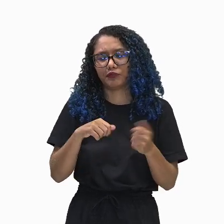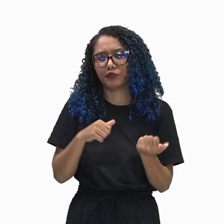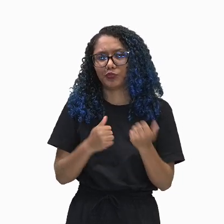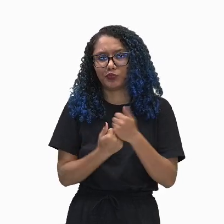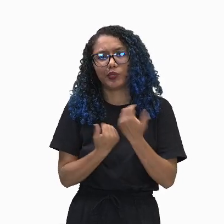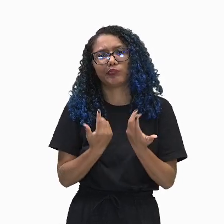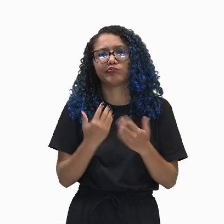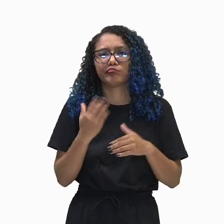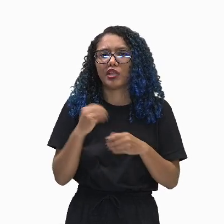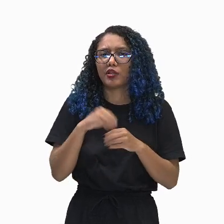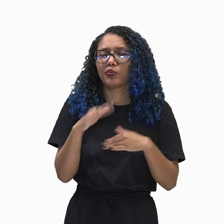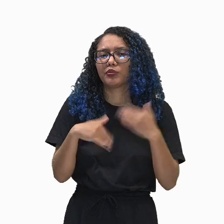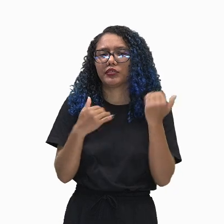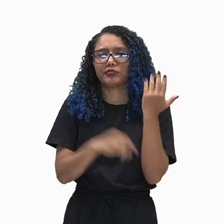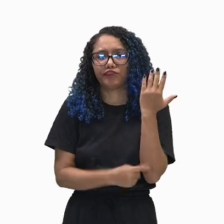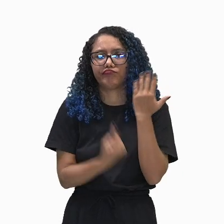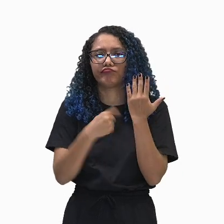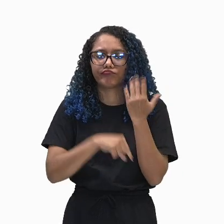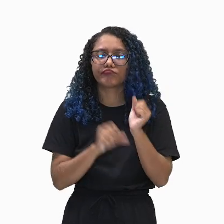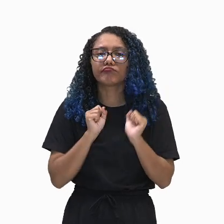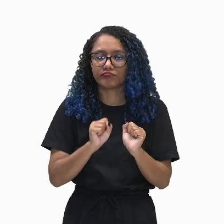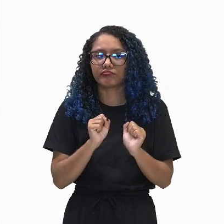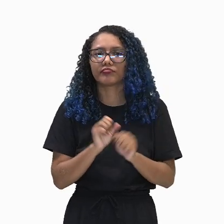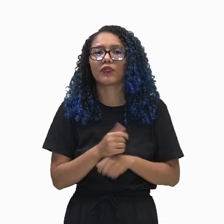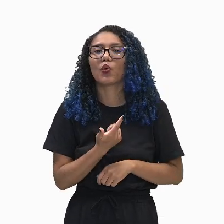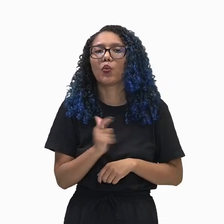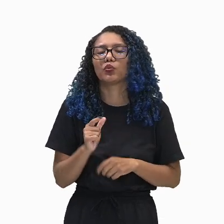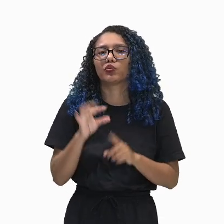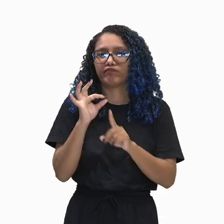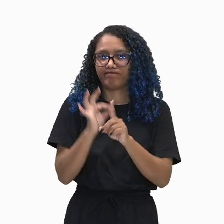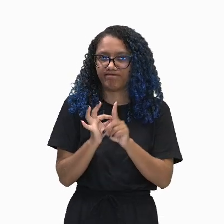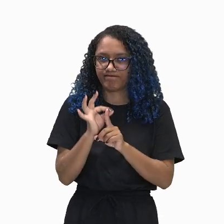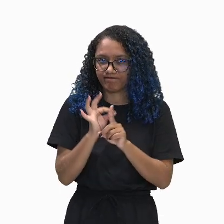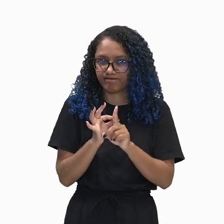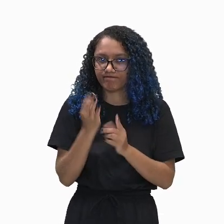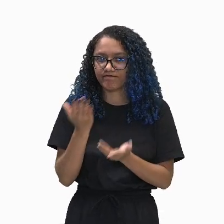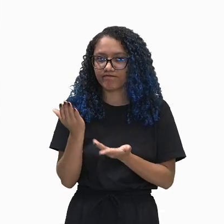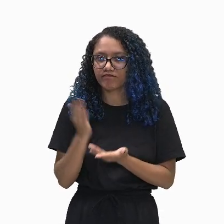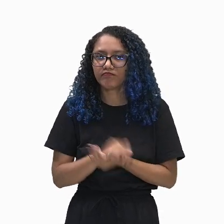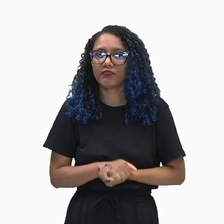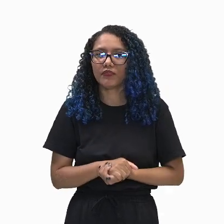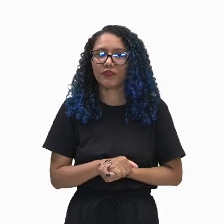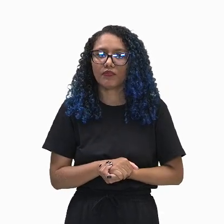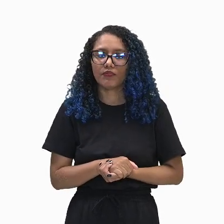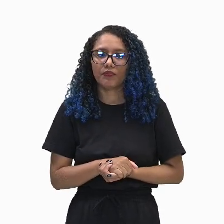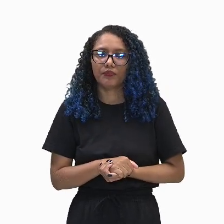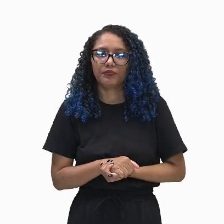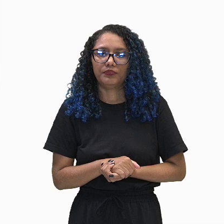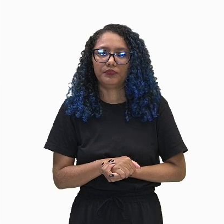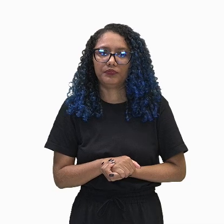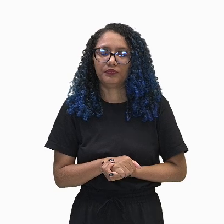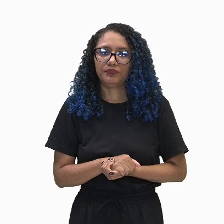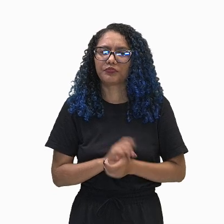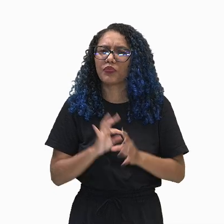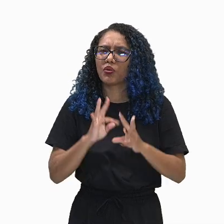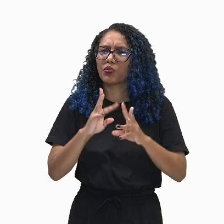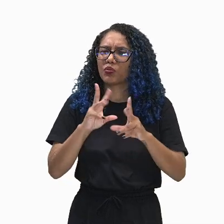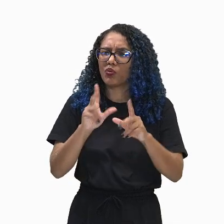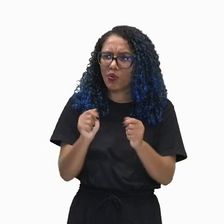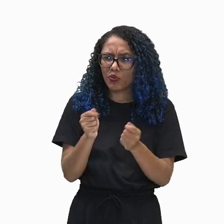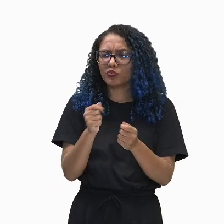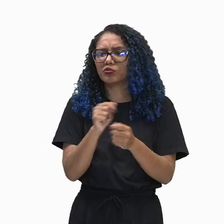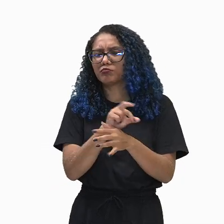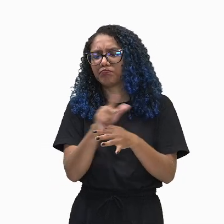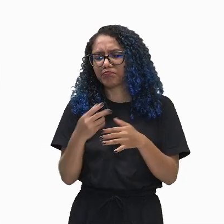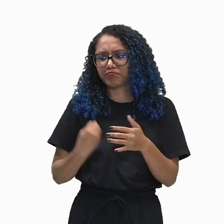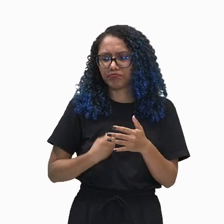de fotossíntese. O outro fator limitante é a temperatura, considerando que todos os organismos autotróficos